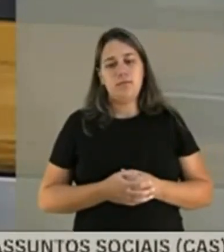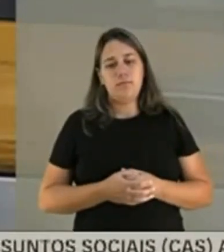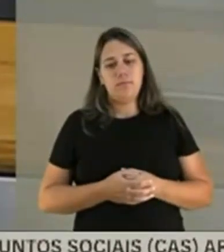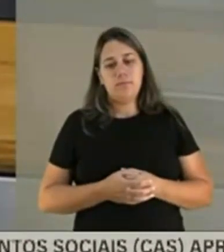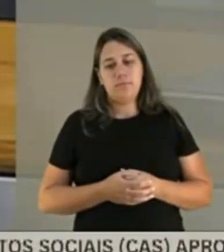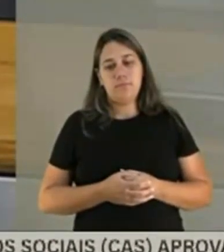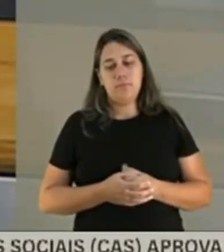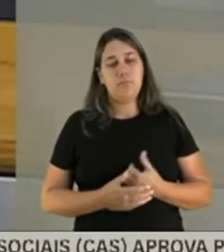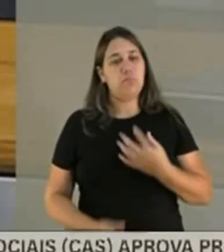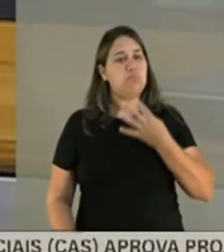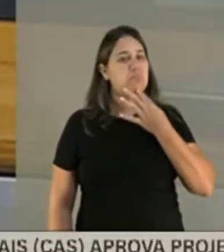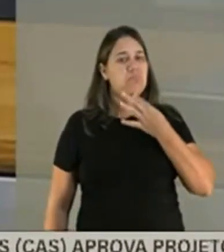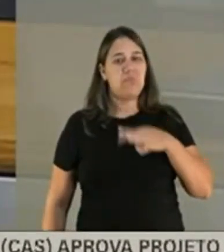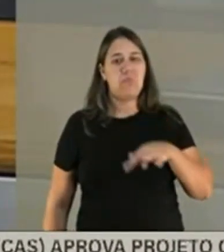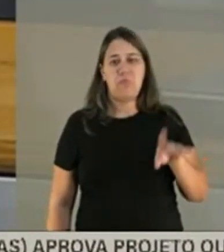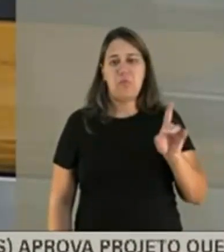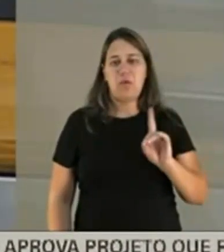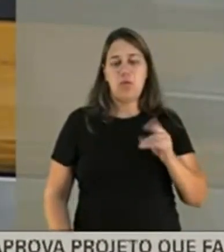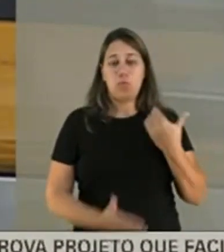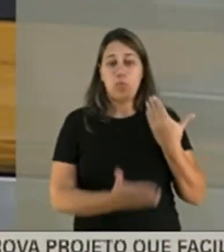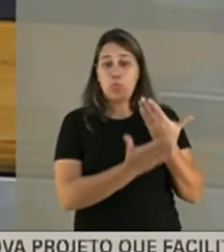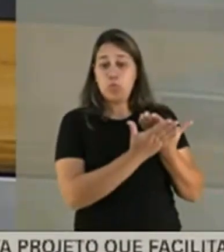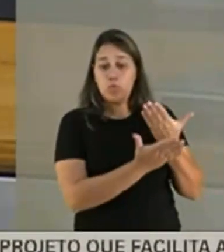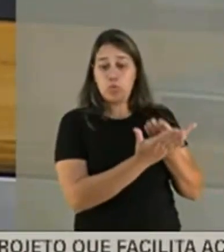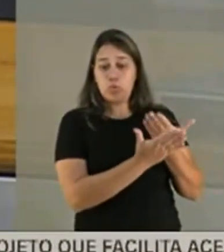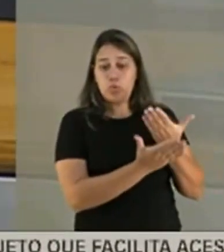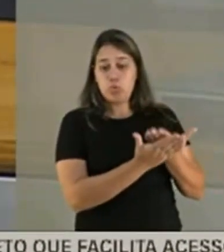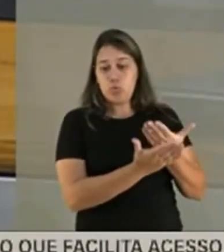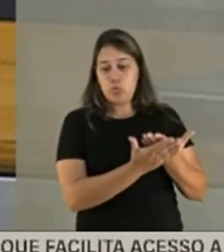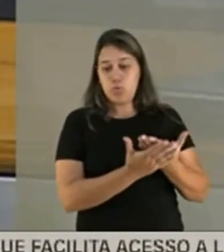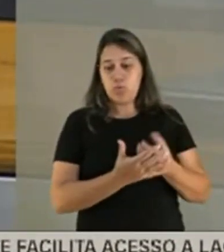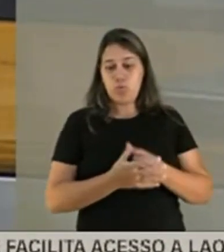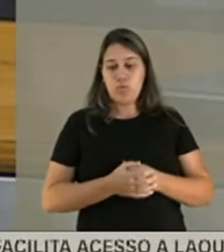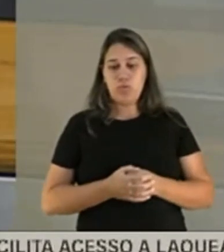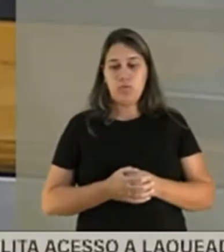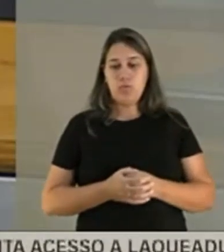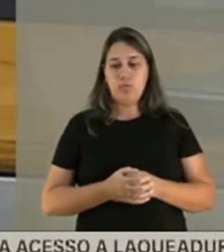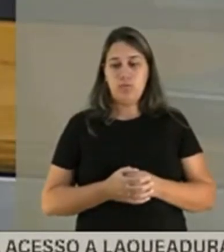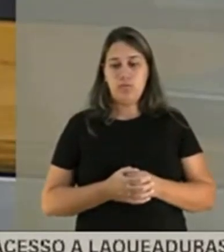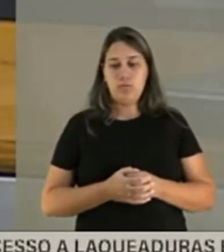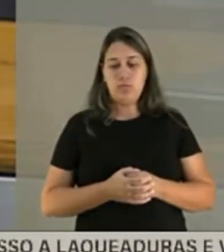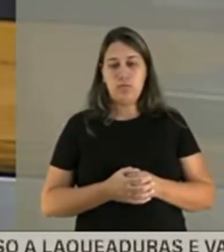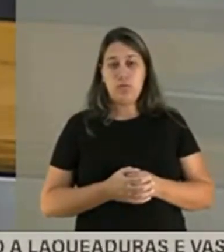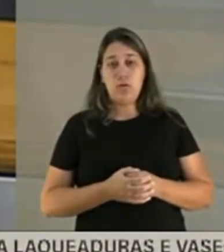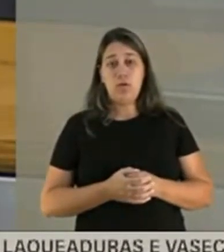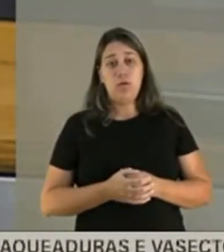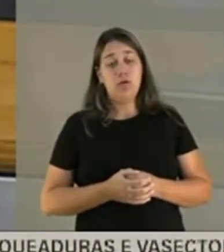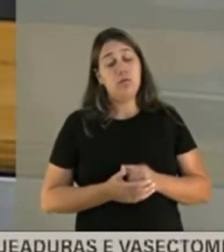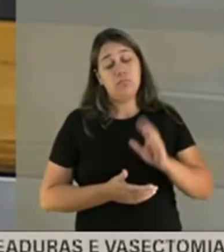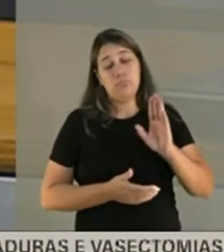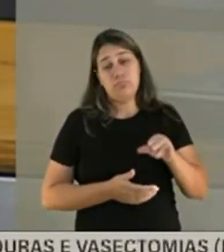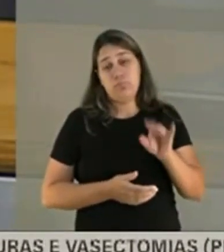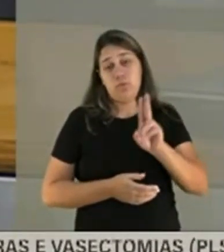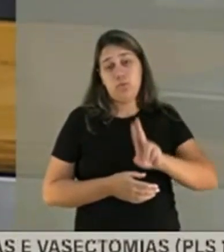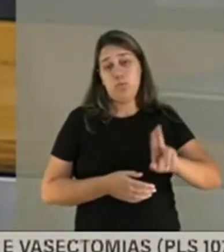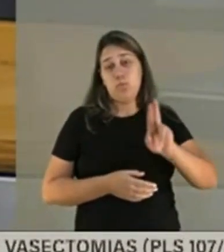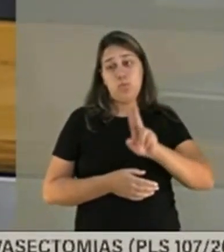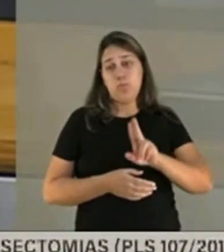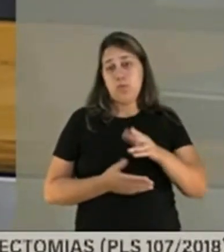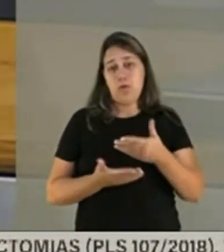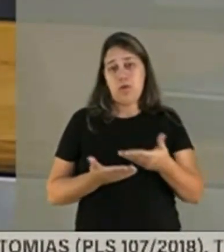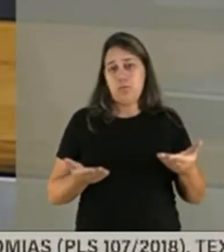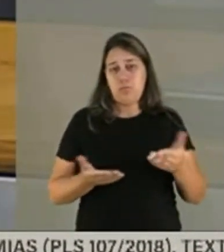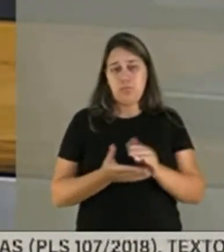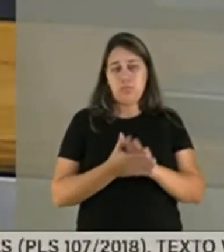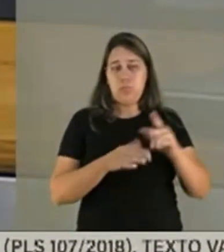Não tenho conhecimento dos estudos de que desses que estão sendo colocados por esse